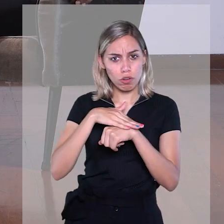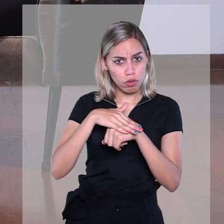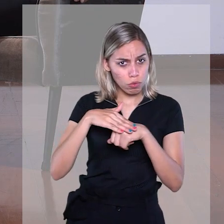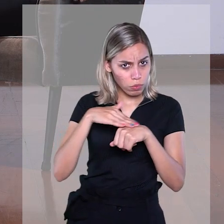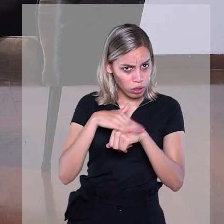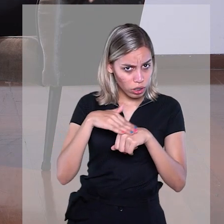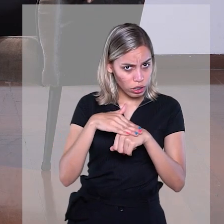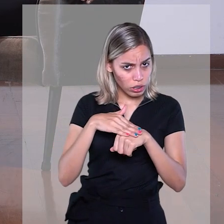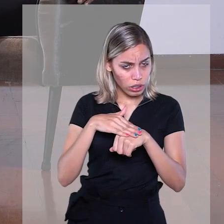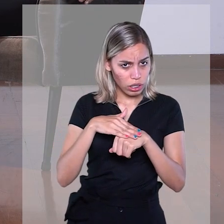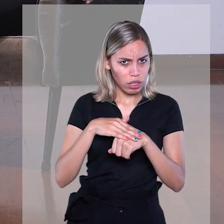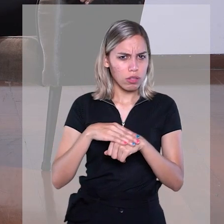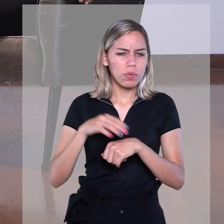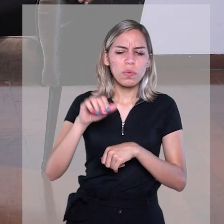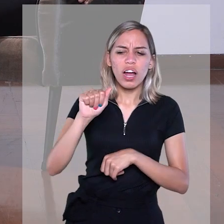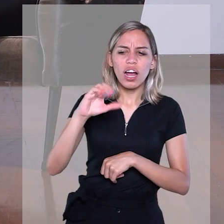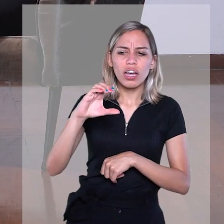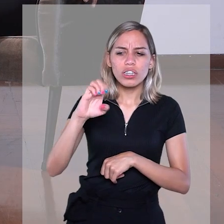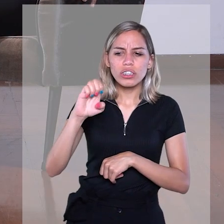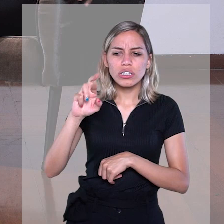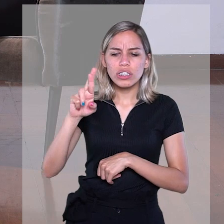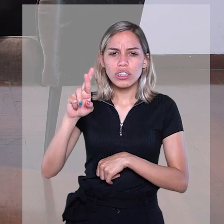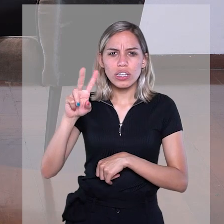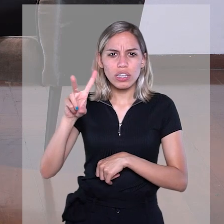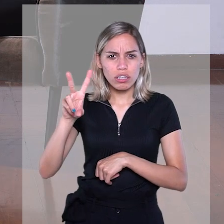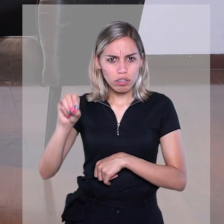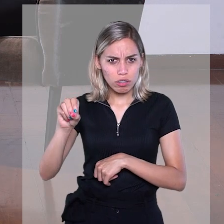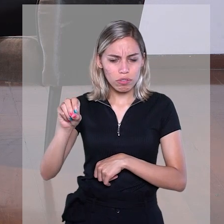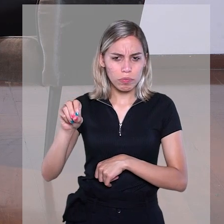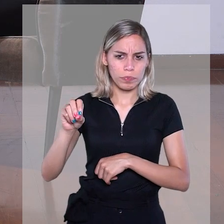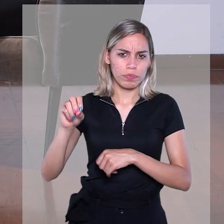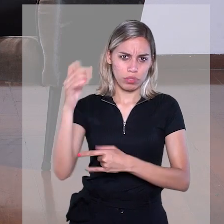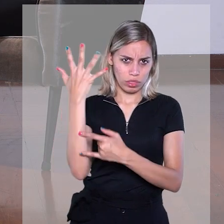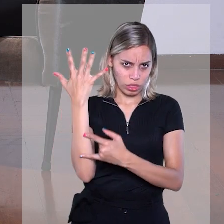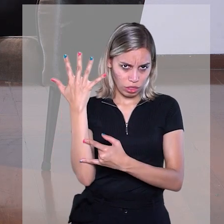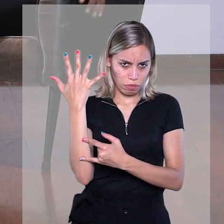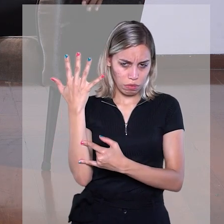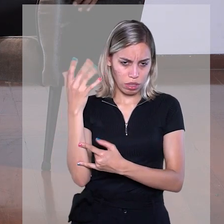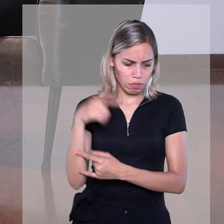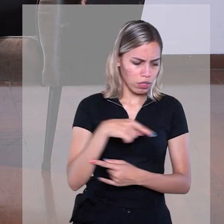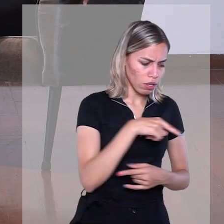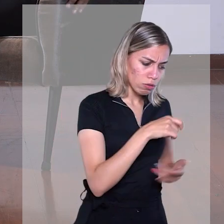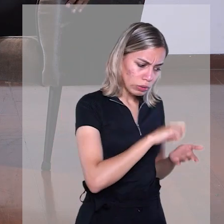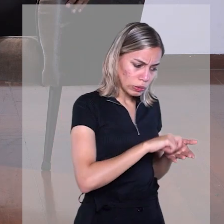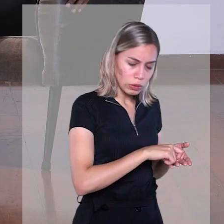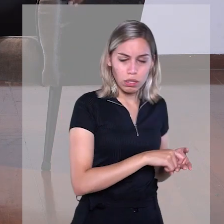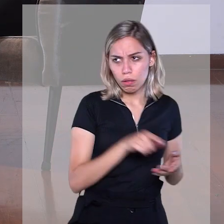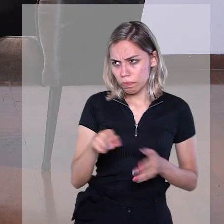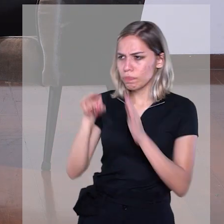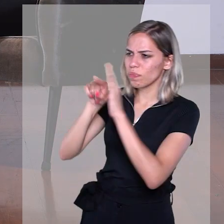primeira conversa com o acervo dos escritores mineiros, da UFMG, que se mostrou interessado em receber parte